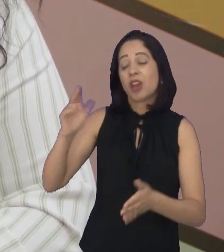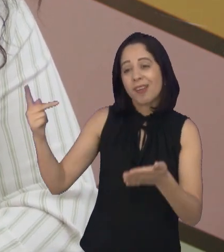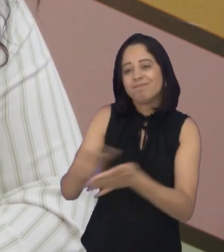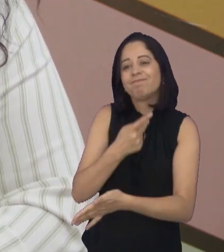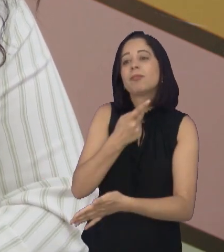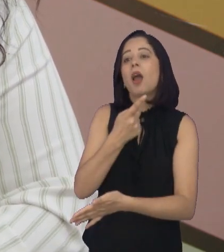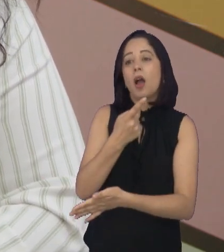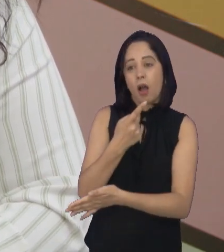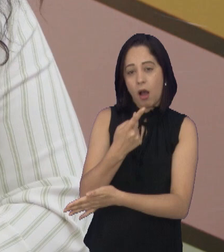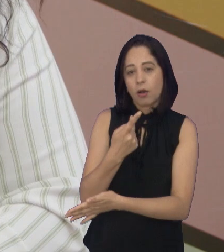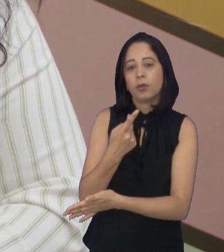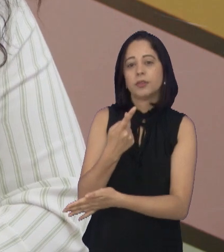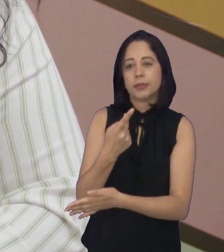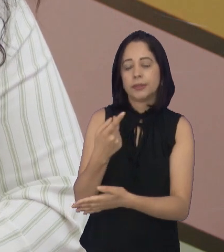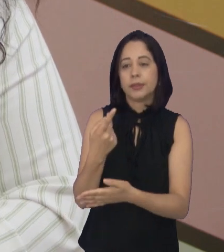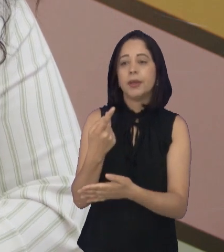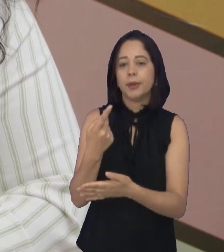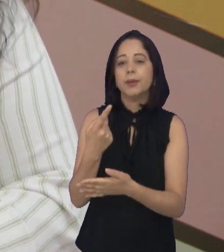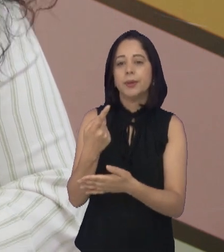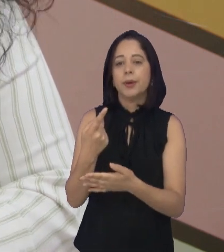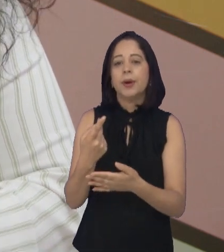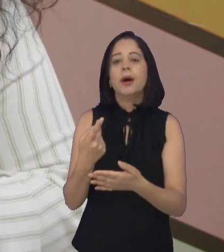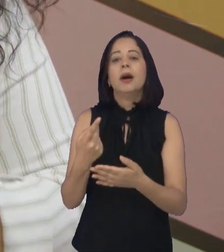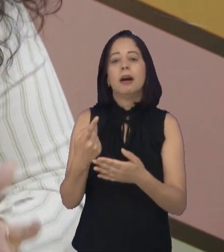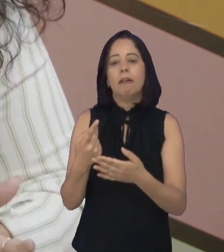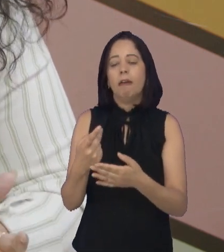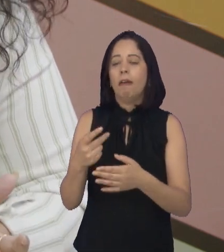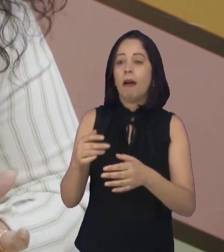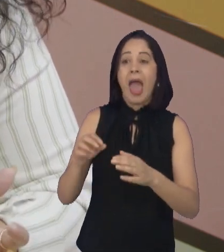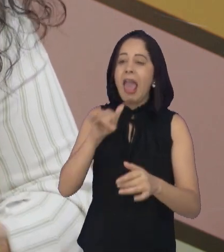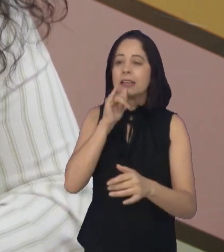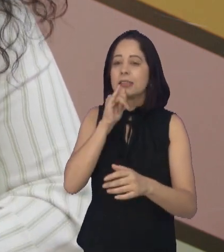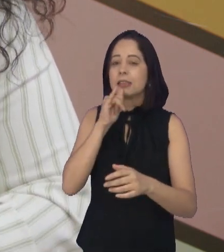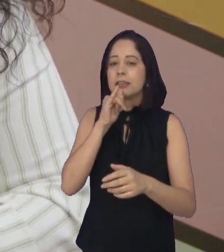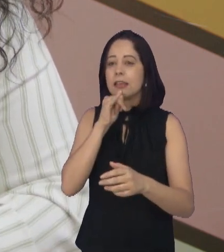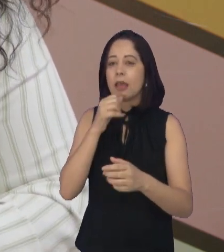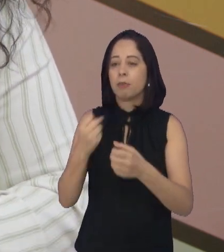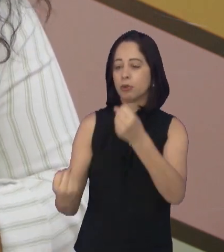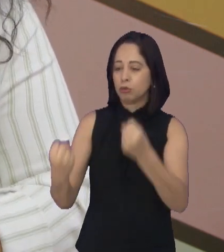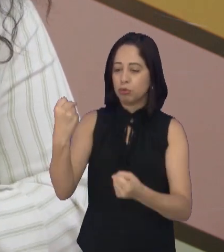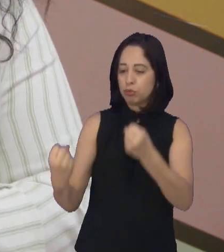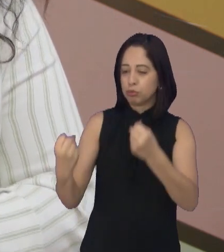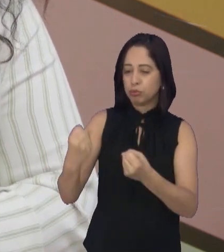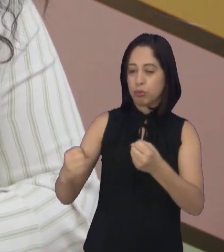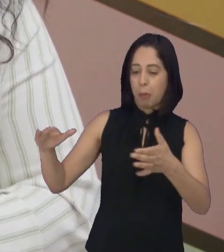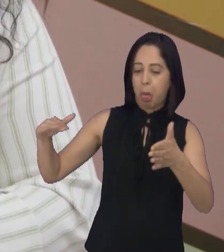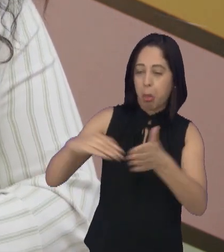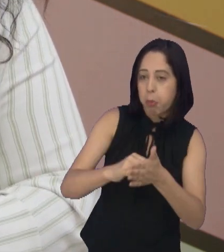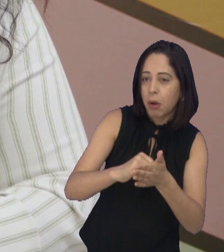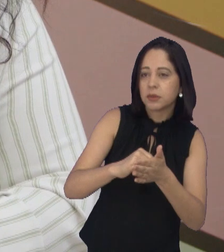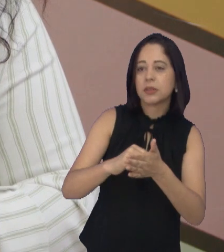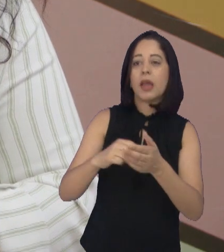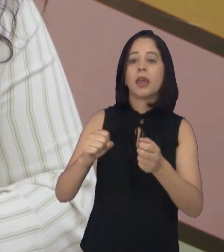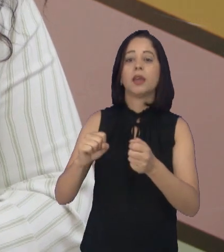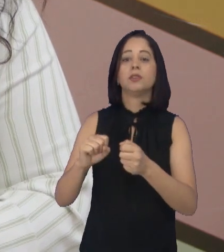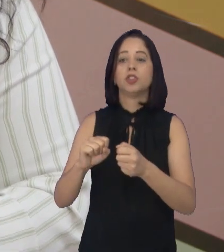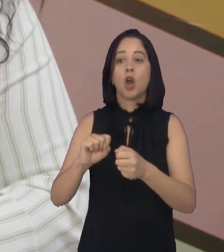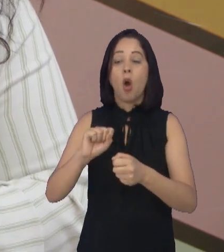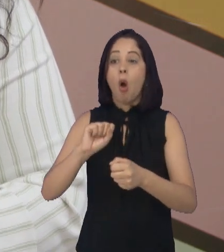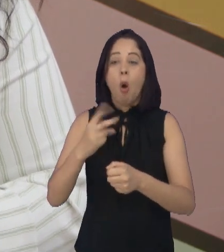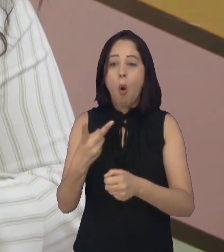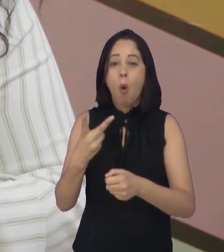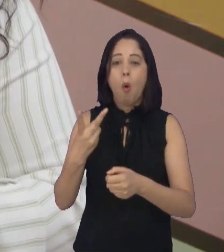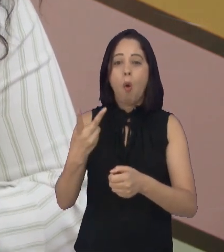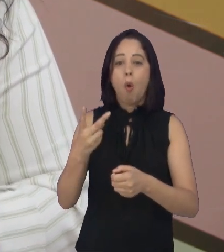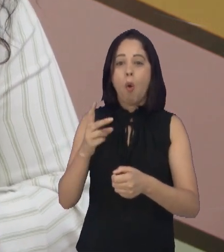situação relacionada à direção, se você passou por um acidente quando você era mais jovem, ou se aconteceu alguma coisa muito forte,